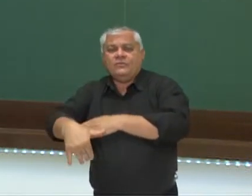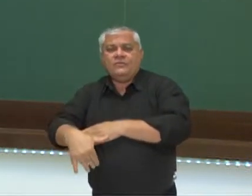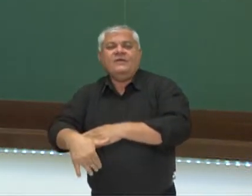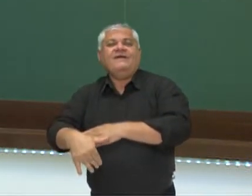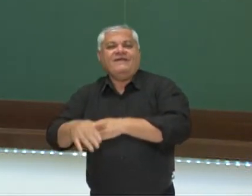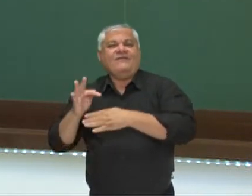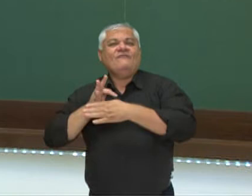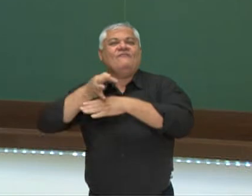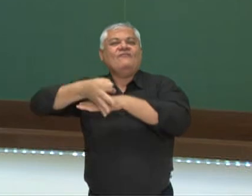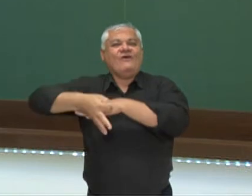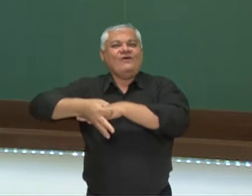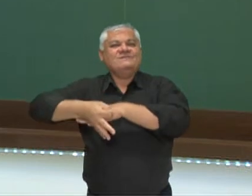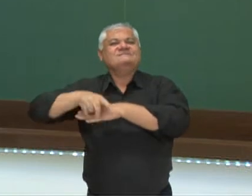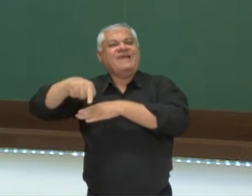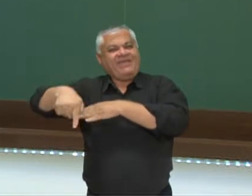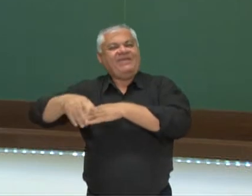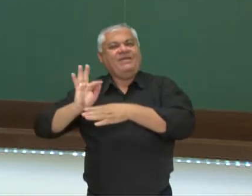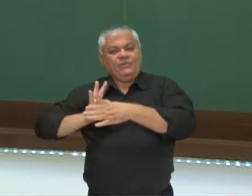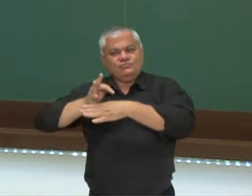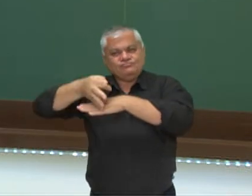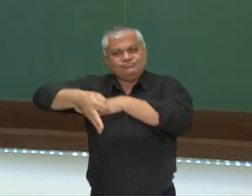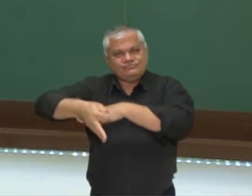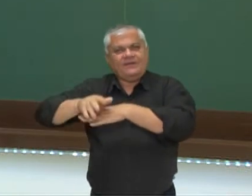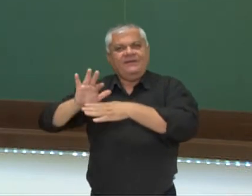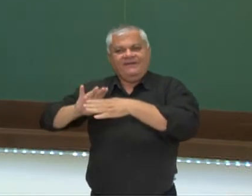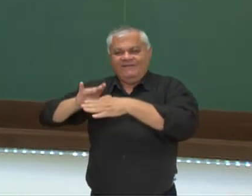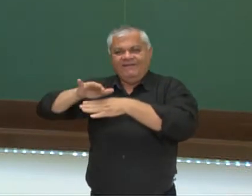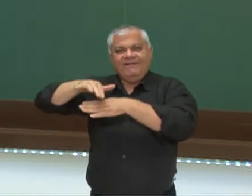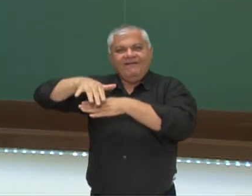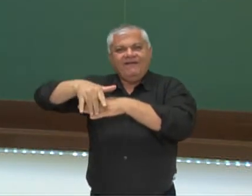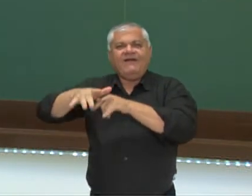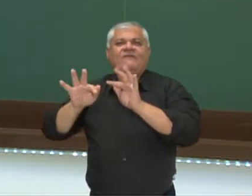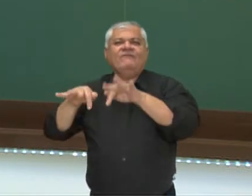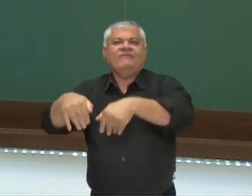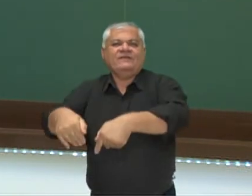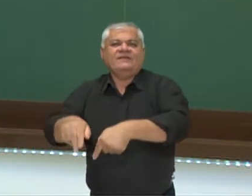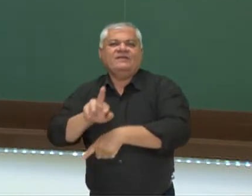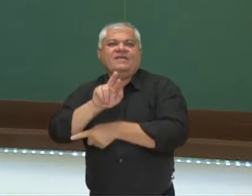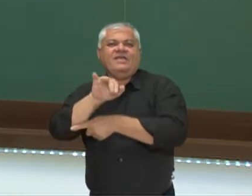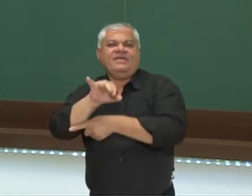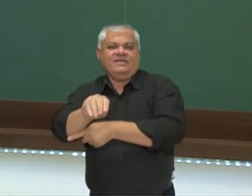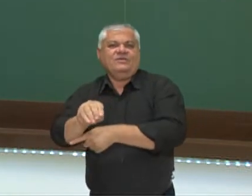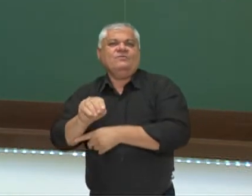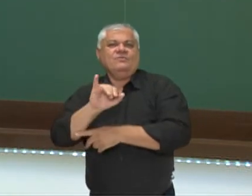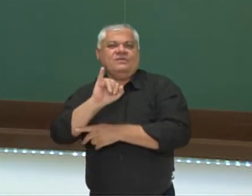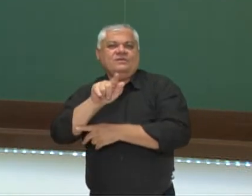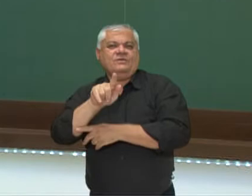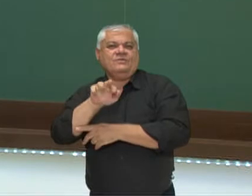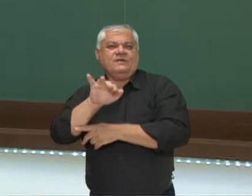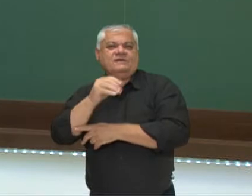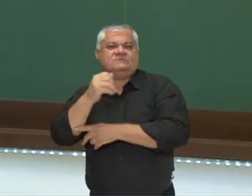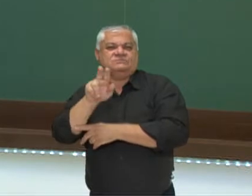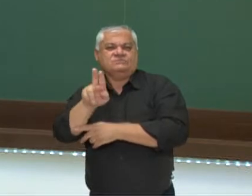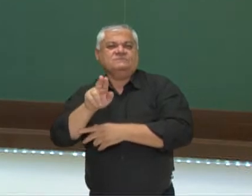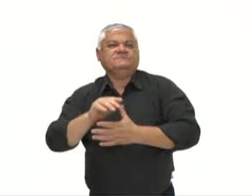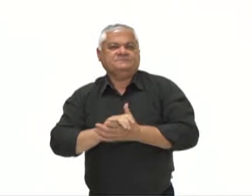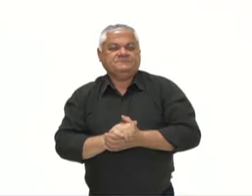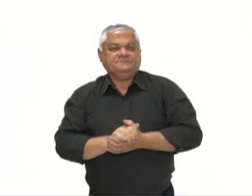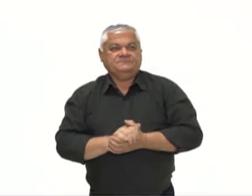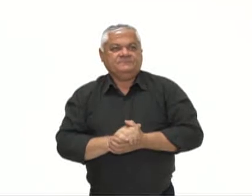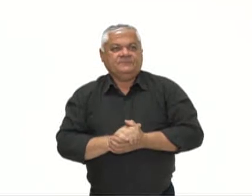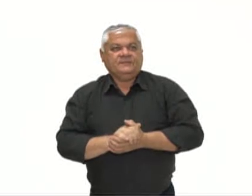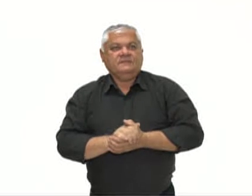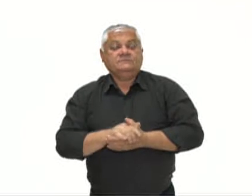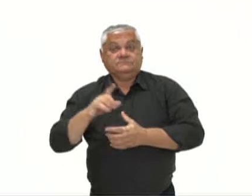do Iguaçu, nome que inclusive faz referência ao rio e ao término do rio. Então a gente vai ver aqui, ó, que